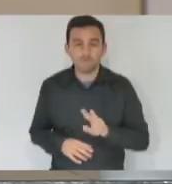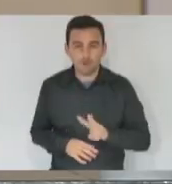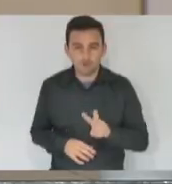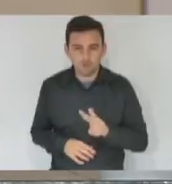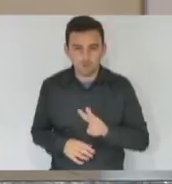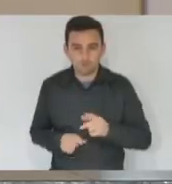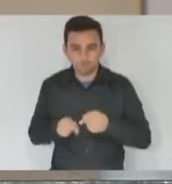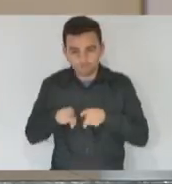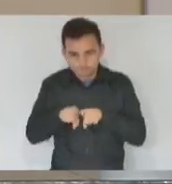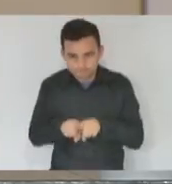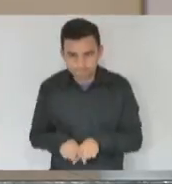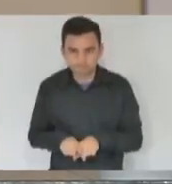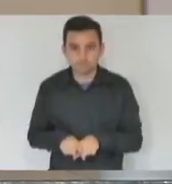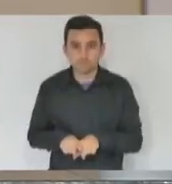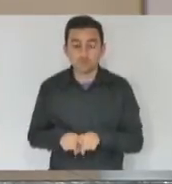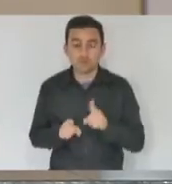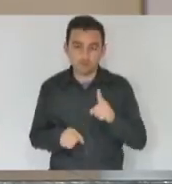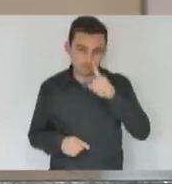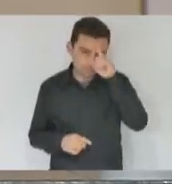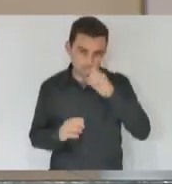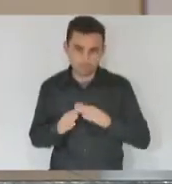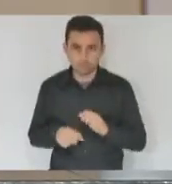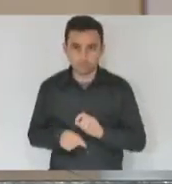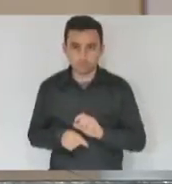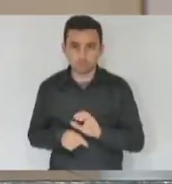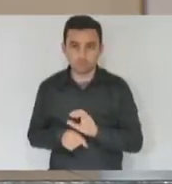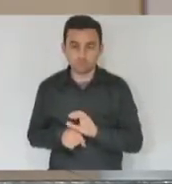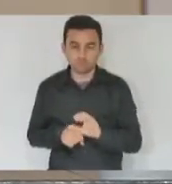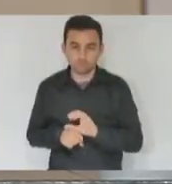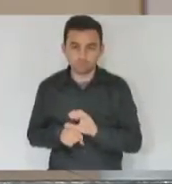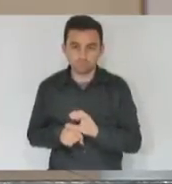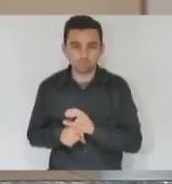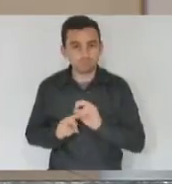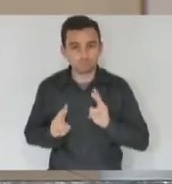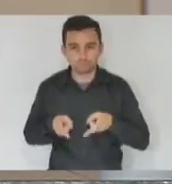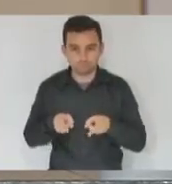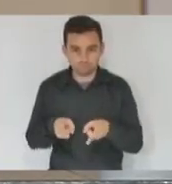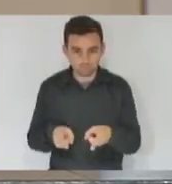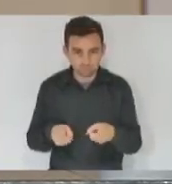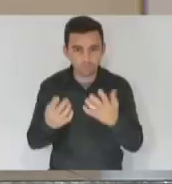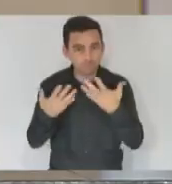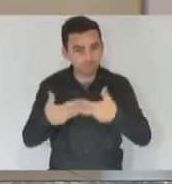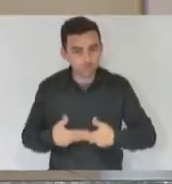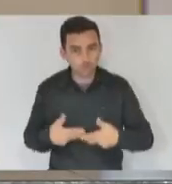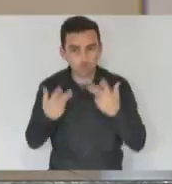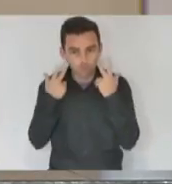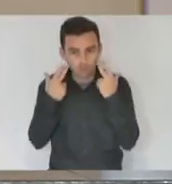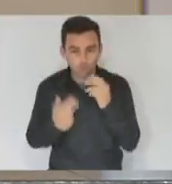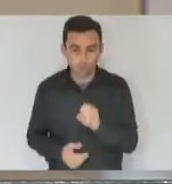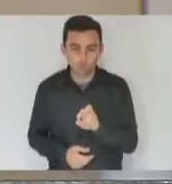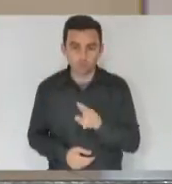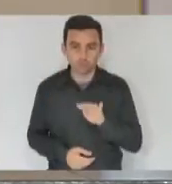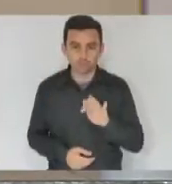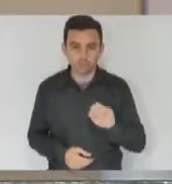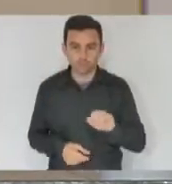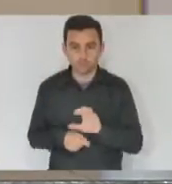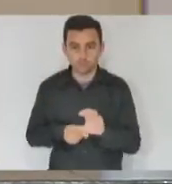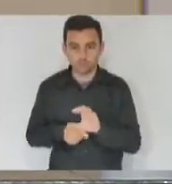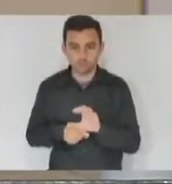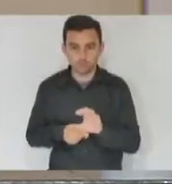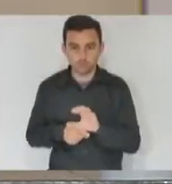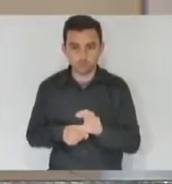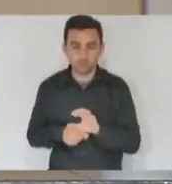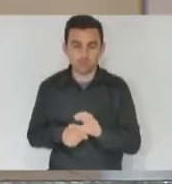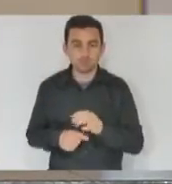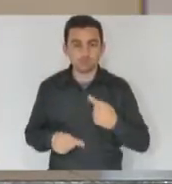a Fundação Hospitalar de Curitibanos, a fim de manter em funcionamento o Hospital Hélio dos Anjos Ortiz, no município de Curitibanos.